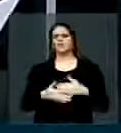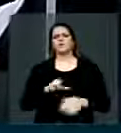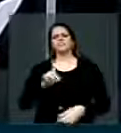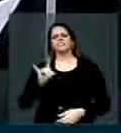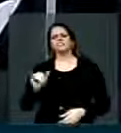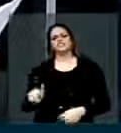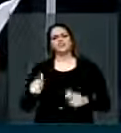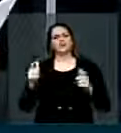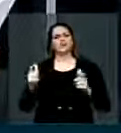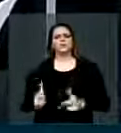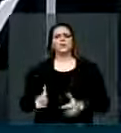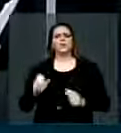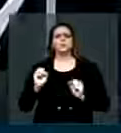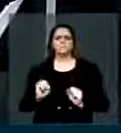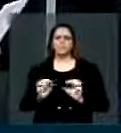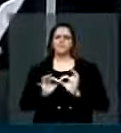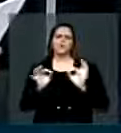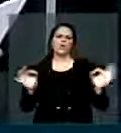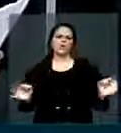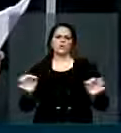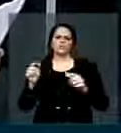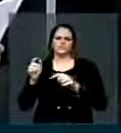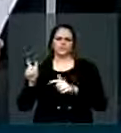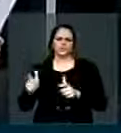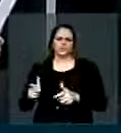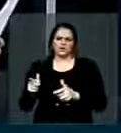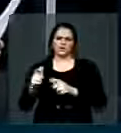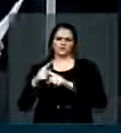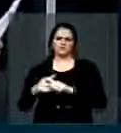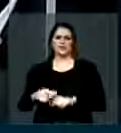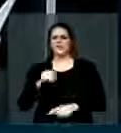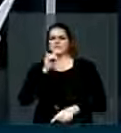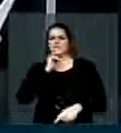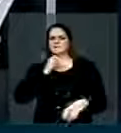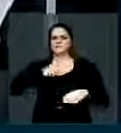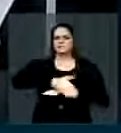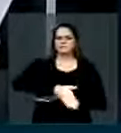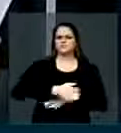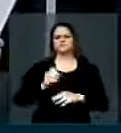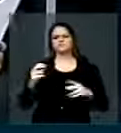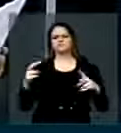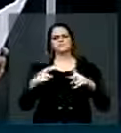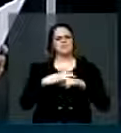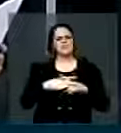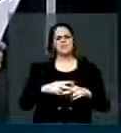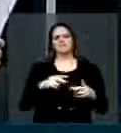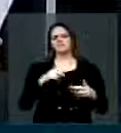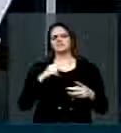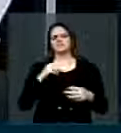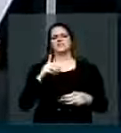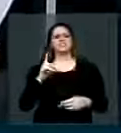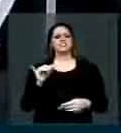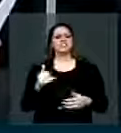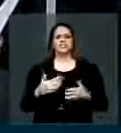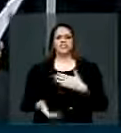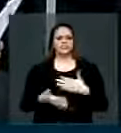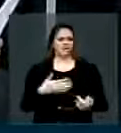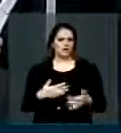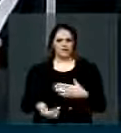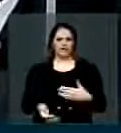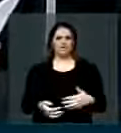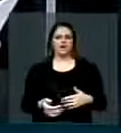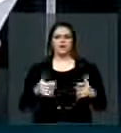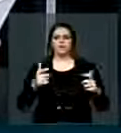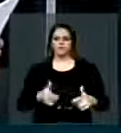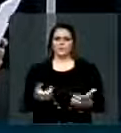distintos das partidas, tais como invasão de treinos, confrontos de torcedores rivais em datas diversas e